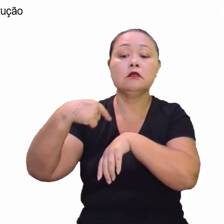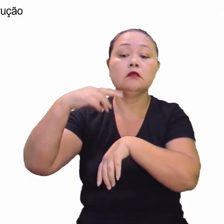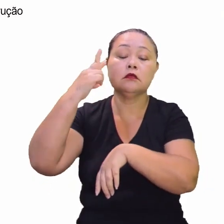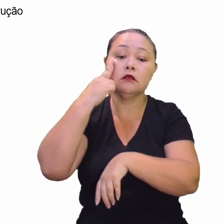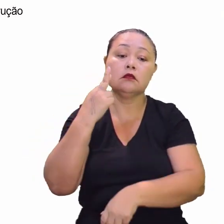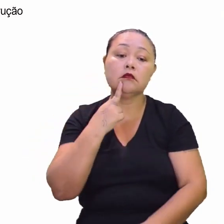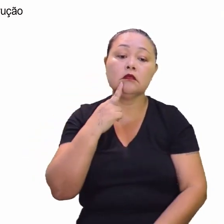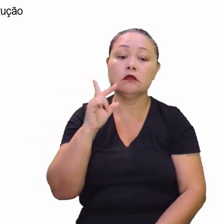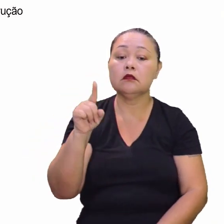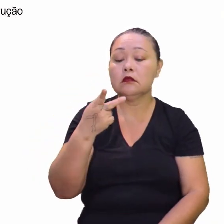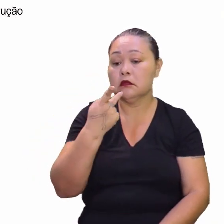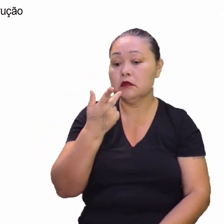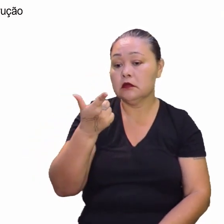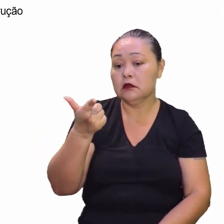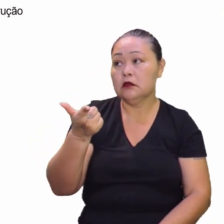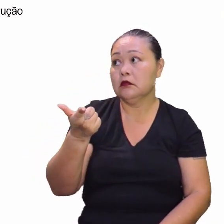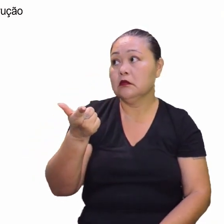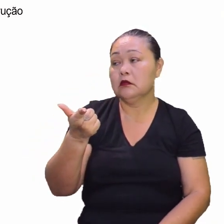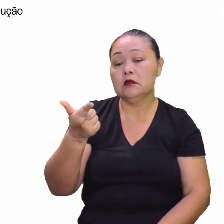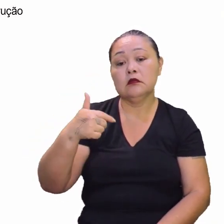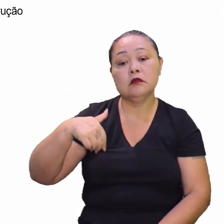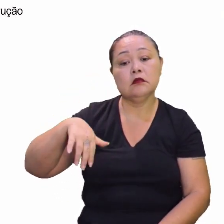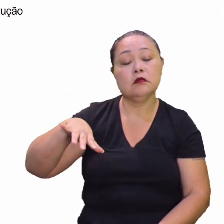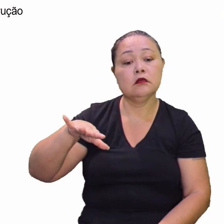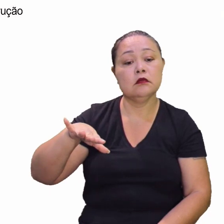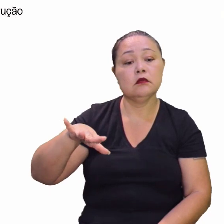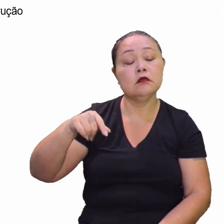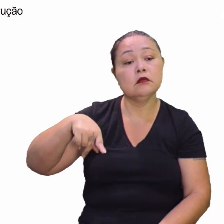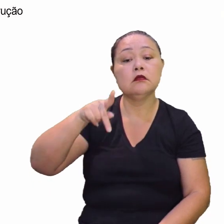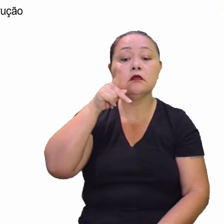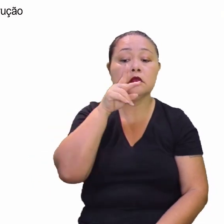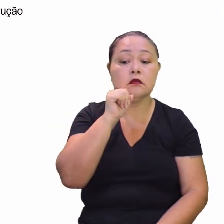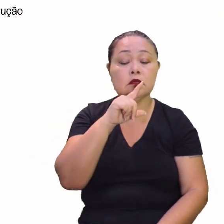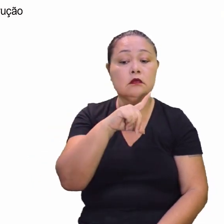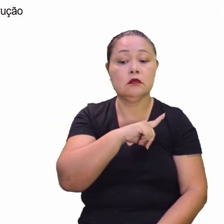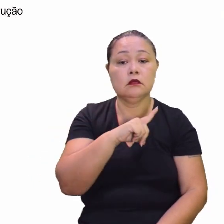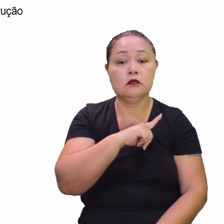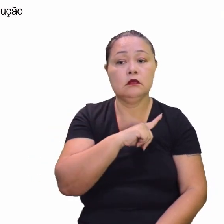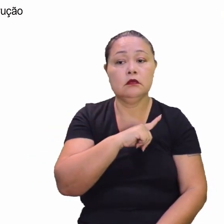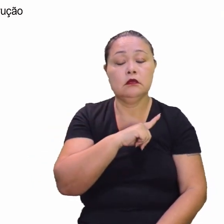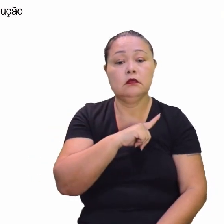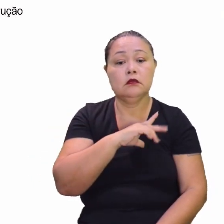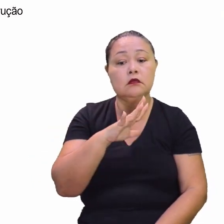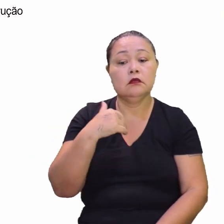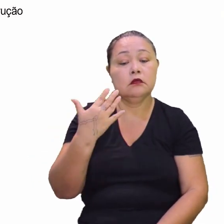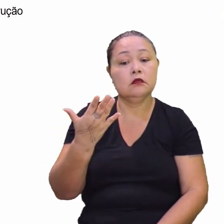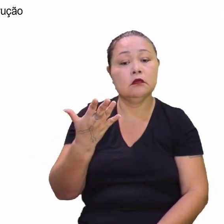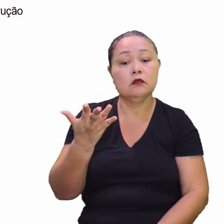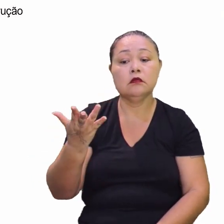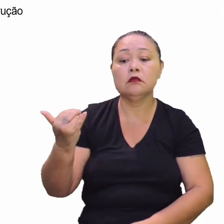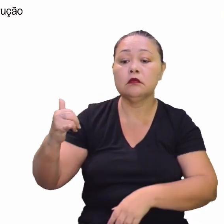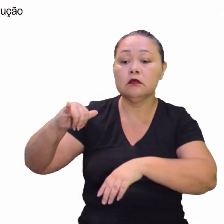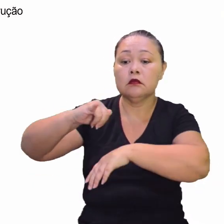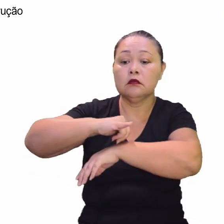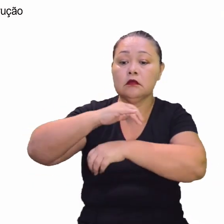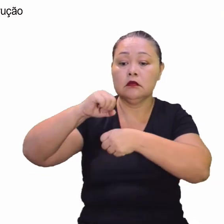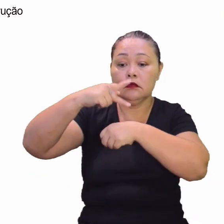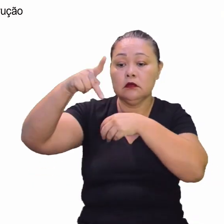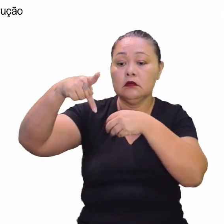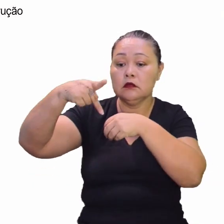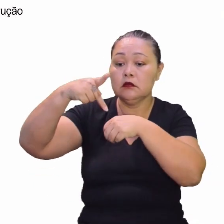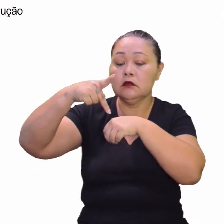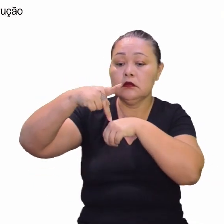Rondônia. Vale salientar, né, que aqui em Porto Velho nós temos o aeroporto